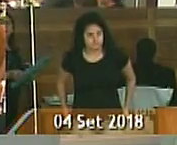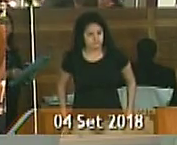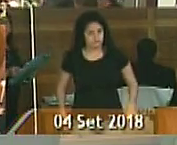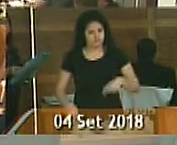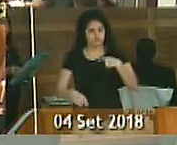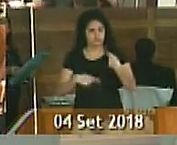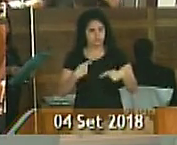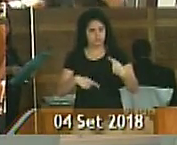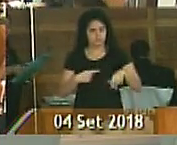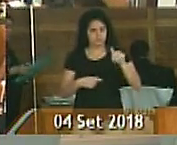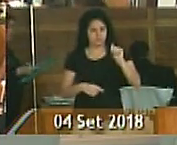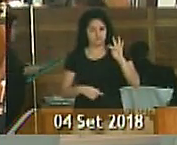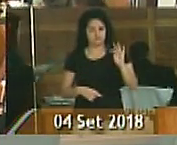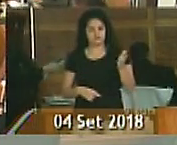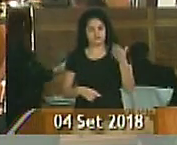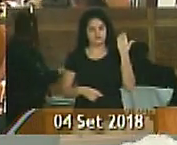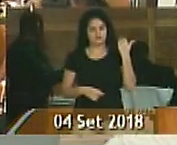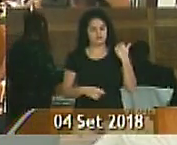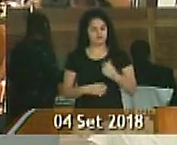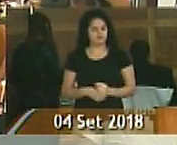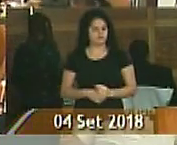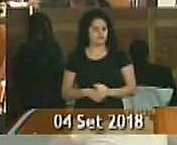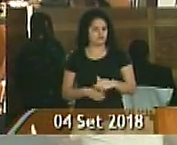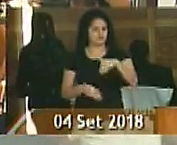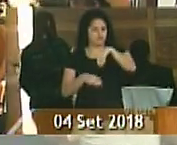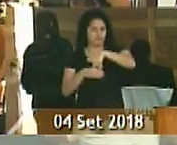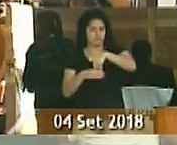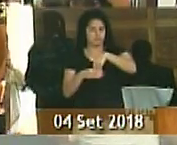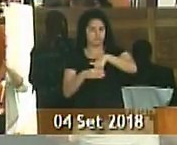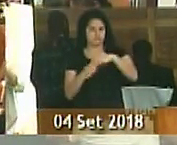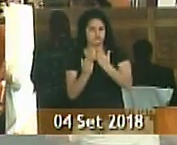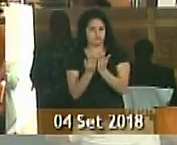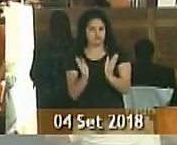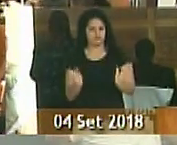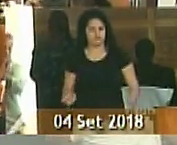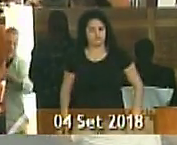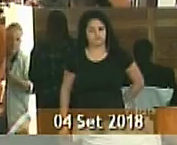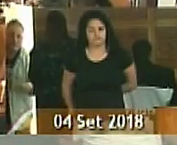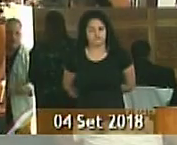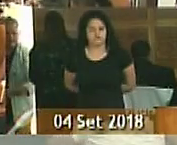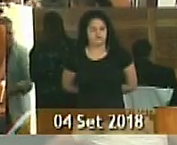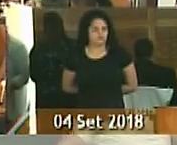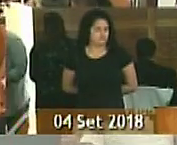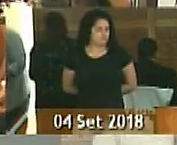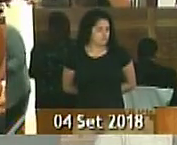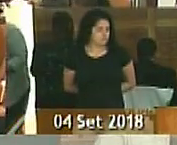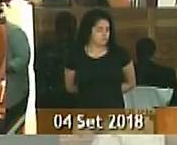Em discussão, ato da sessão anterior, não havendo oradores, votação aberta.